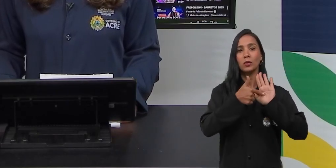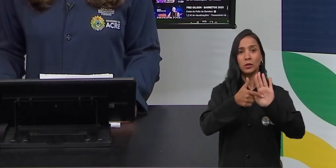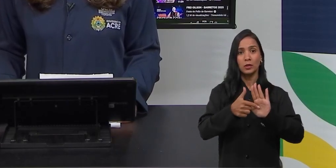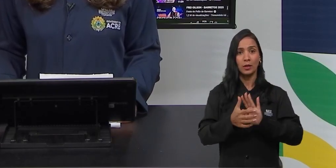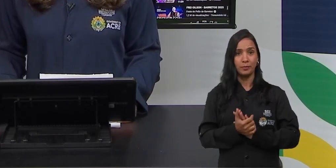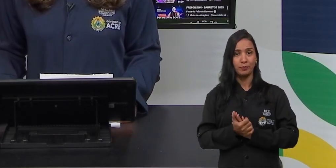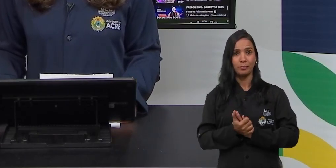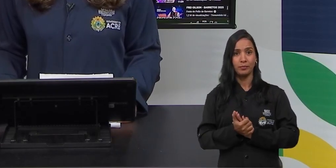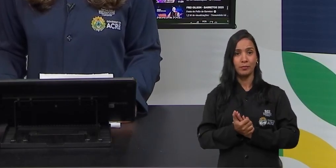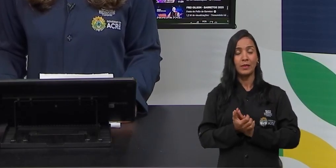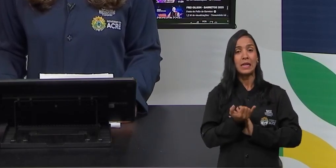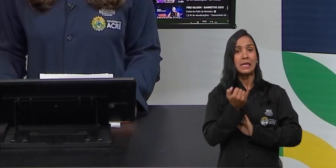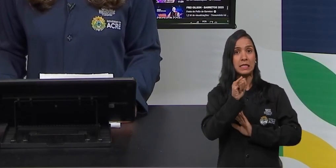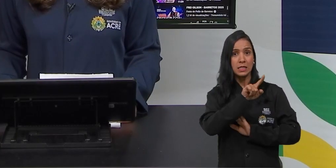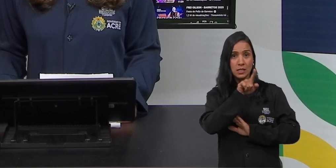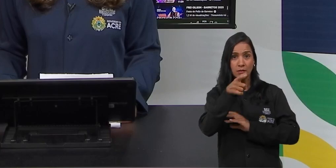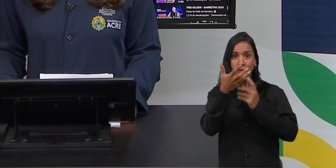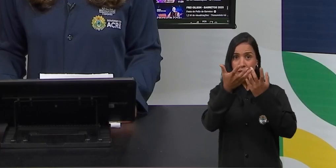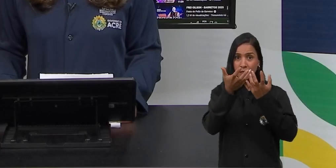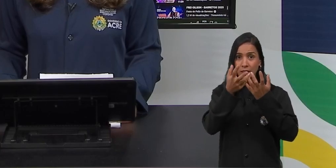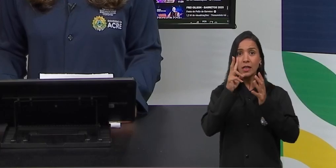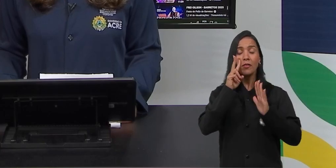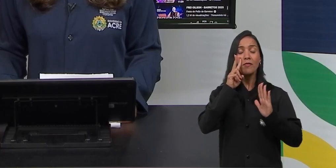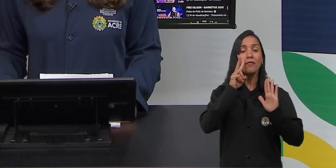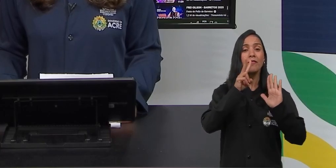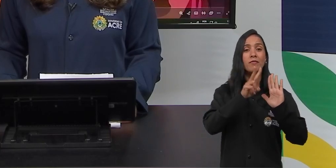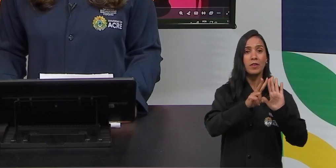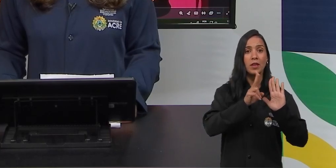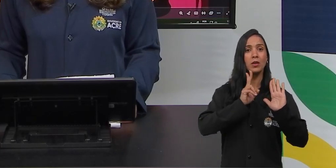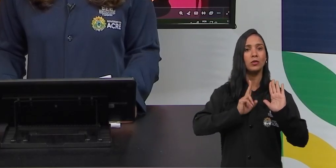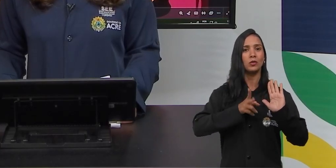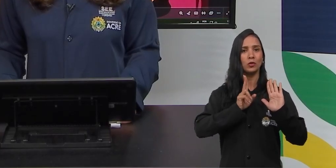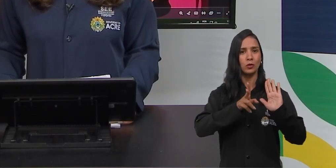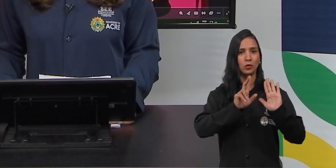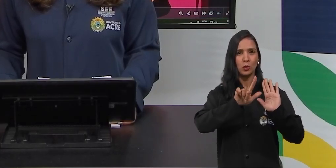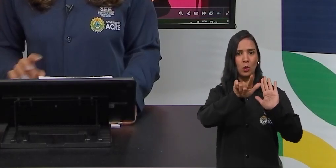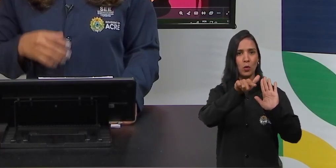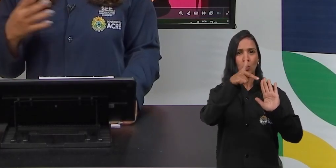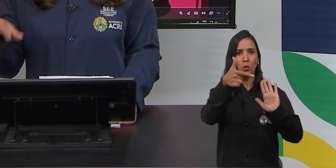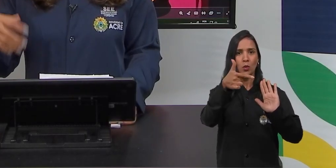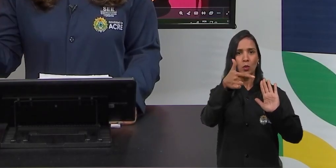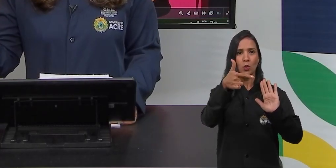ver apresentações como essa, ainda em outros